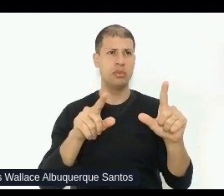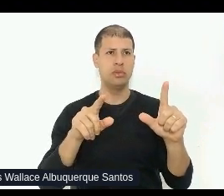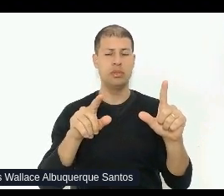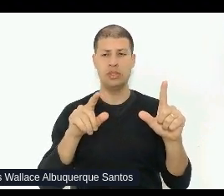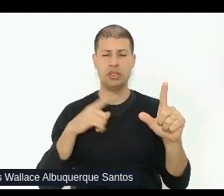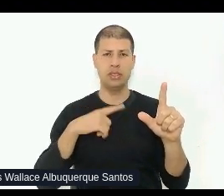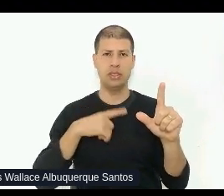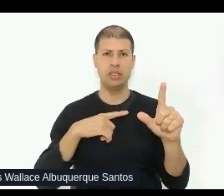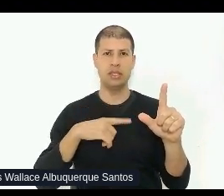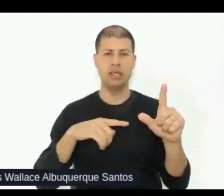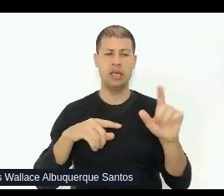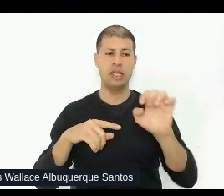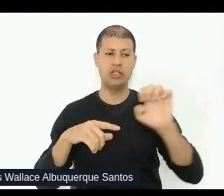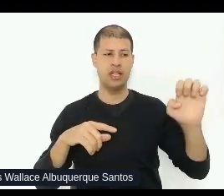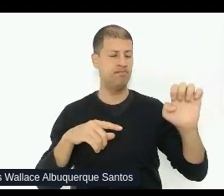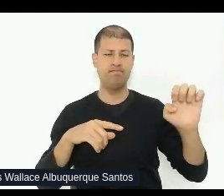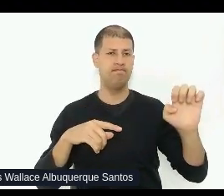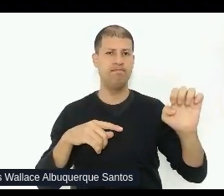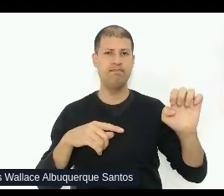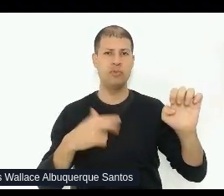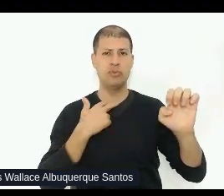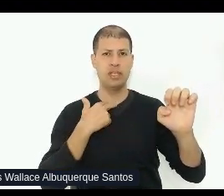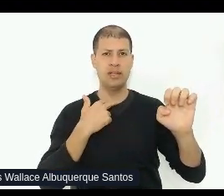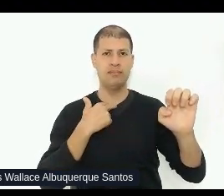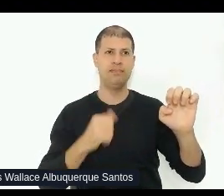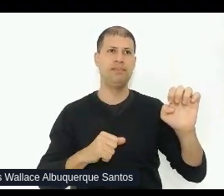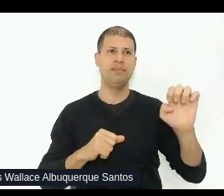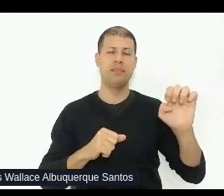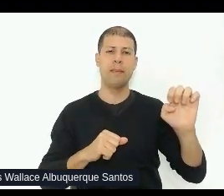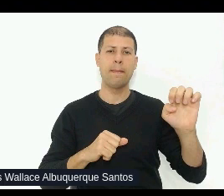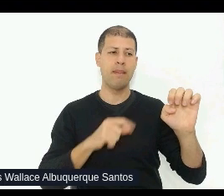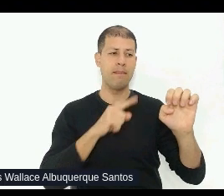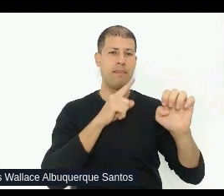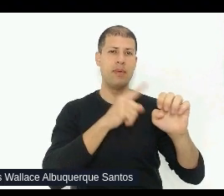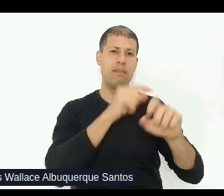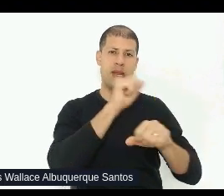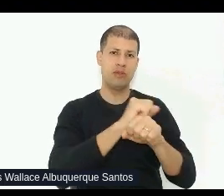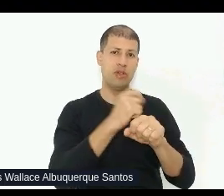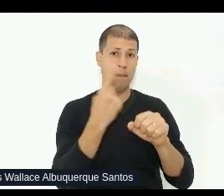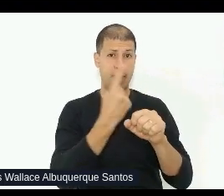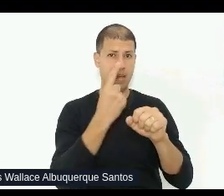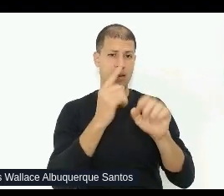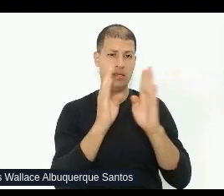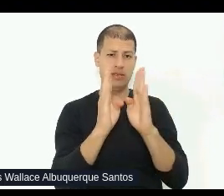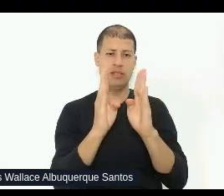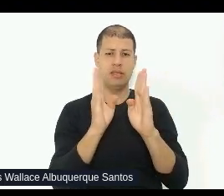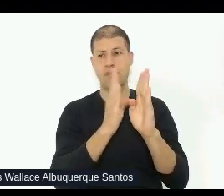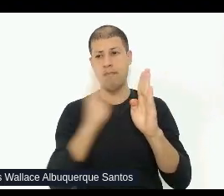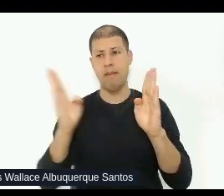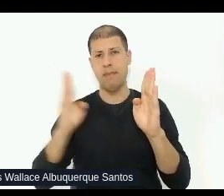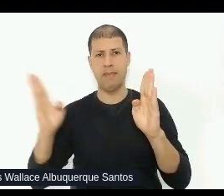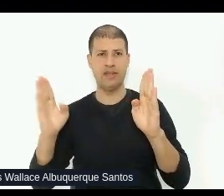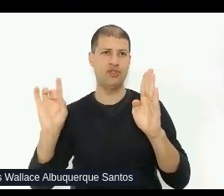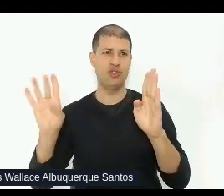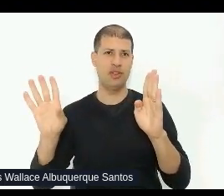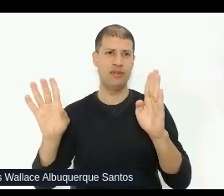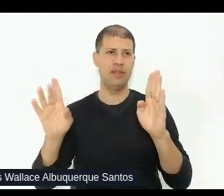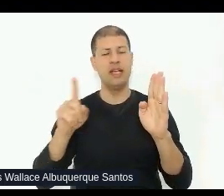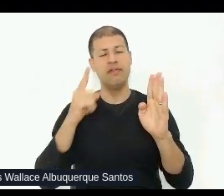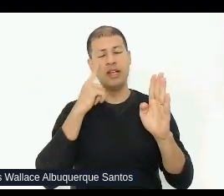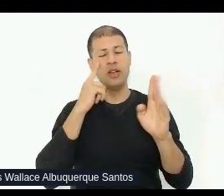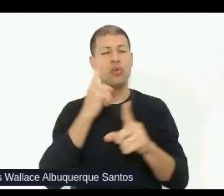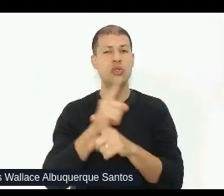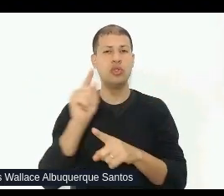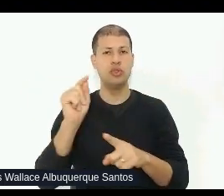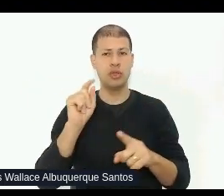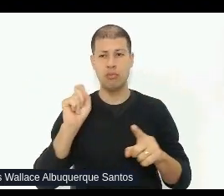estar desabilitado. Então eu digo, né, ali que ele vai estar desabilitado. Aí o próximo item deve ser identificado como um botão, e sua literal